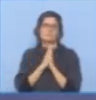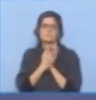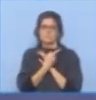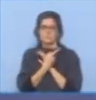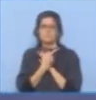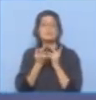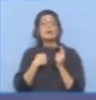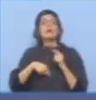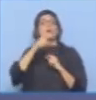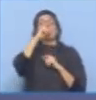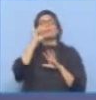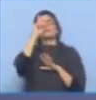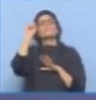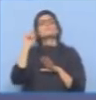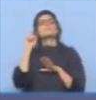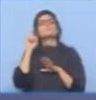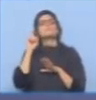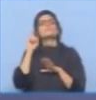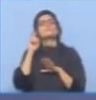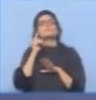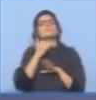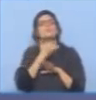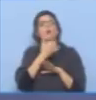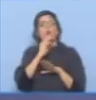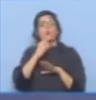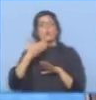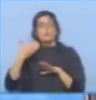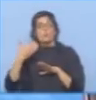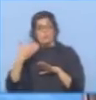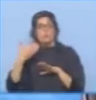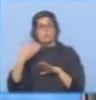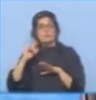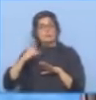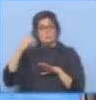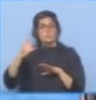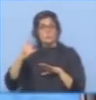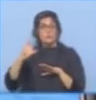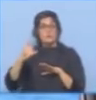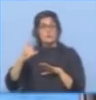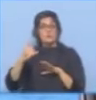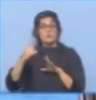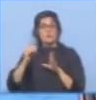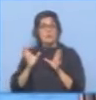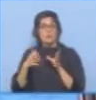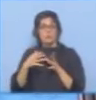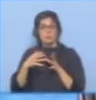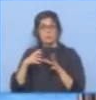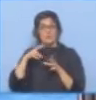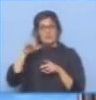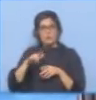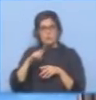não é? Portanto, Lisboa, o Serviço da Juventude, ou com o Serviço da Juventude foram 2.370 jovens, portanto só de